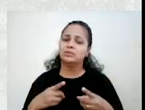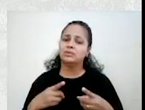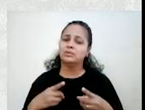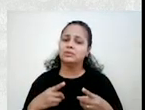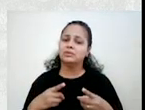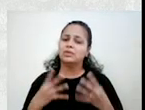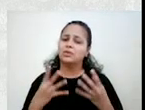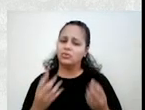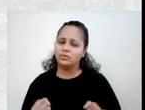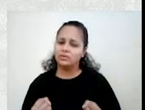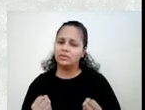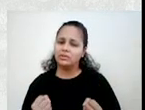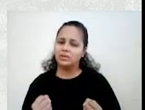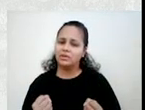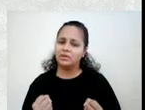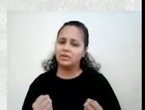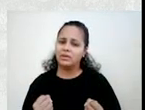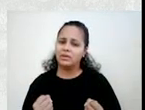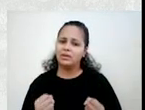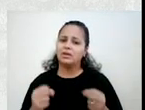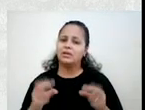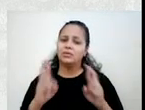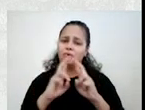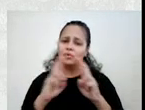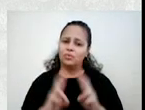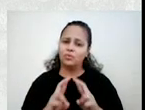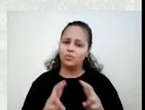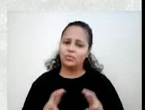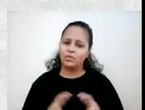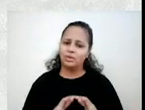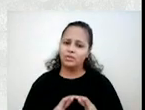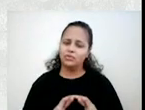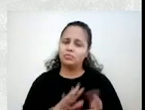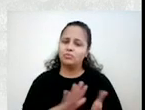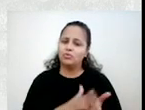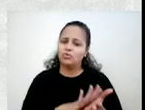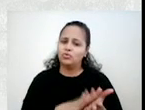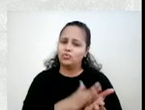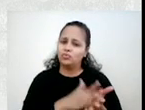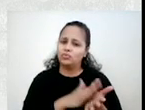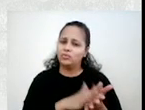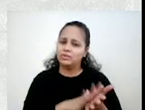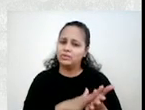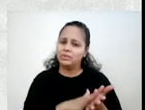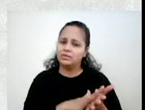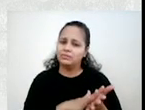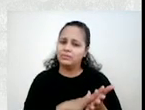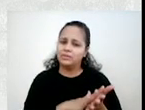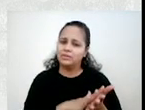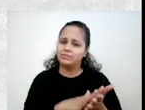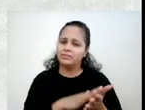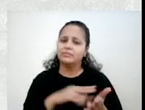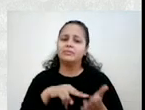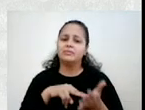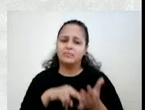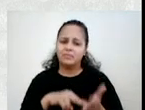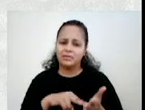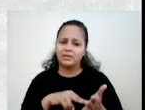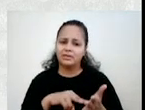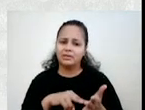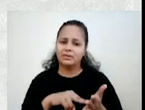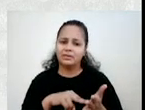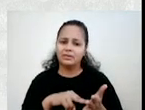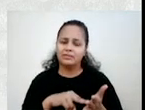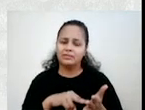né, considerado um ritmo precursor do samba. Né? E essas resistências permitiram